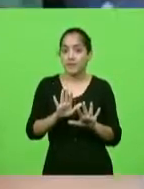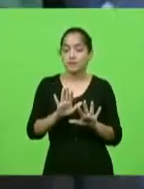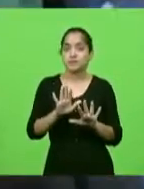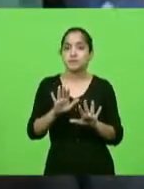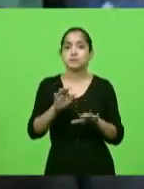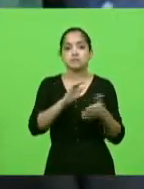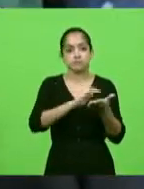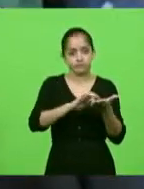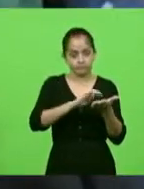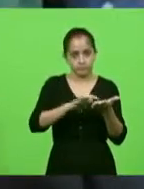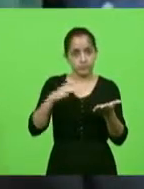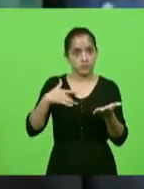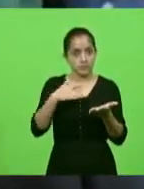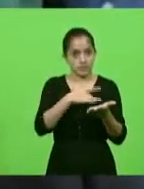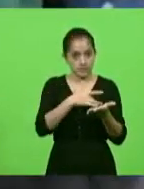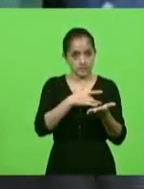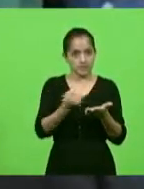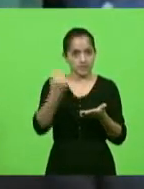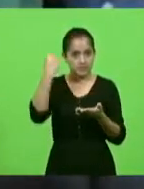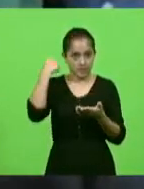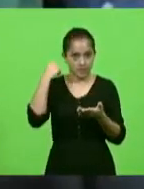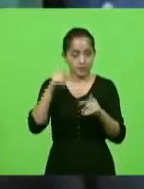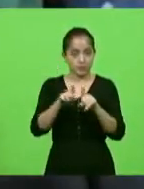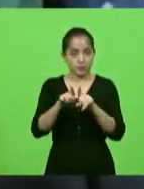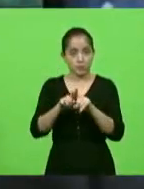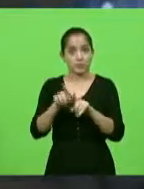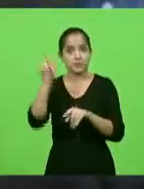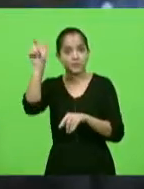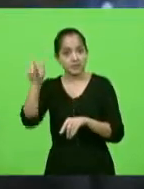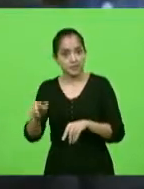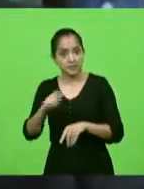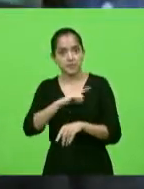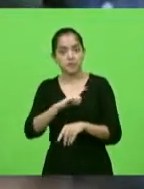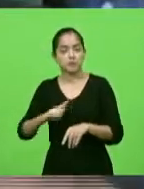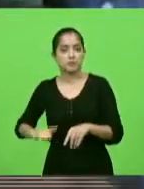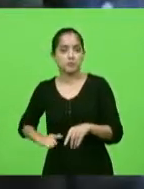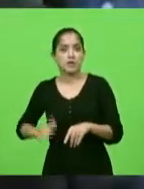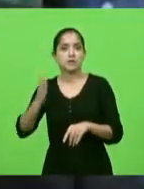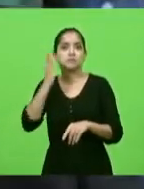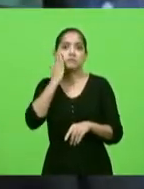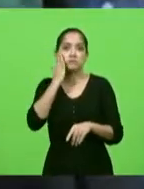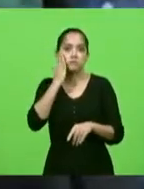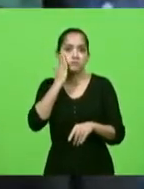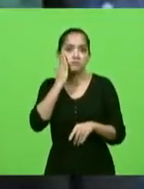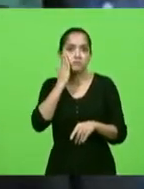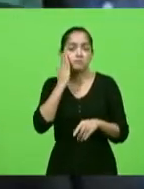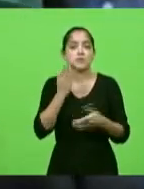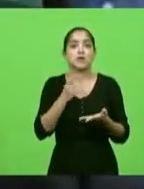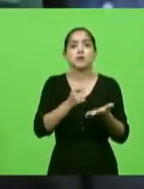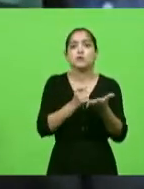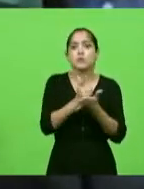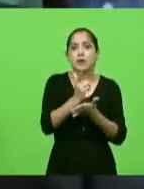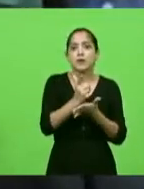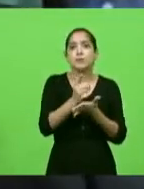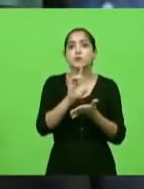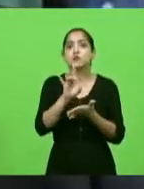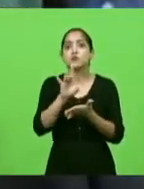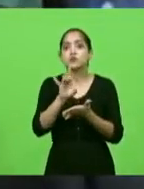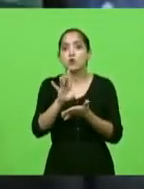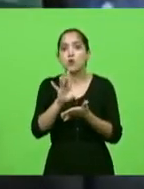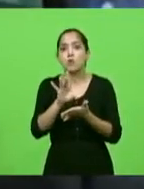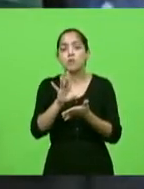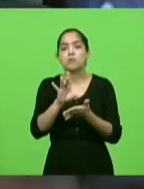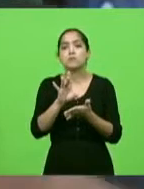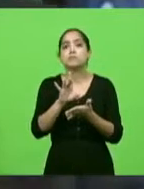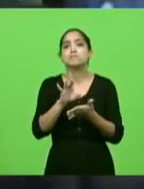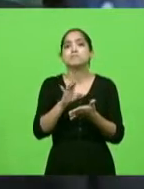tanto o secretário Elton Zeferino quanto o governador Carlos Moisés da Silva tinham ciência de que referida modalidade de pagamento somente poderia ser